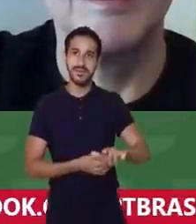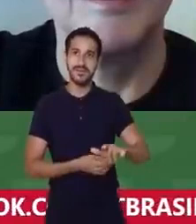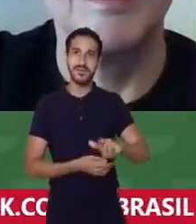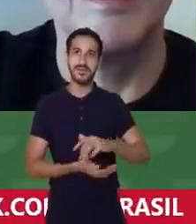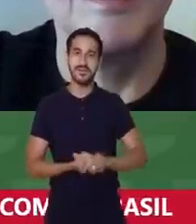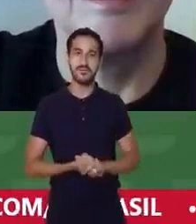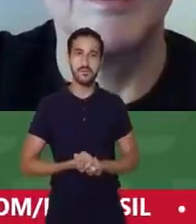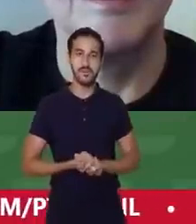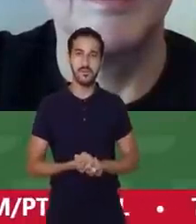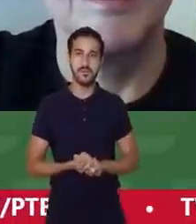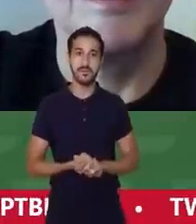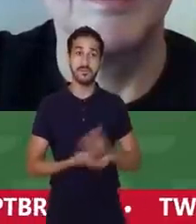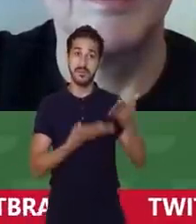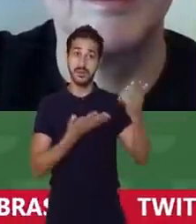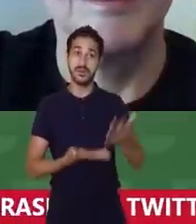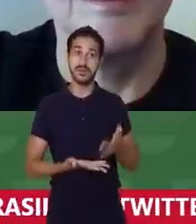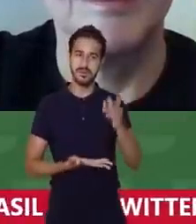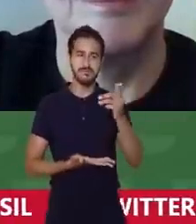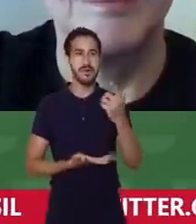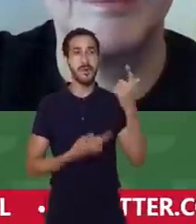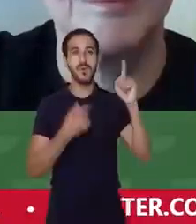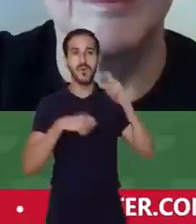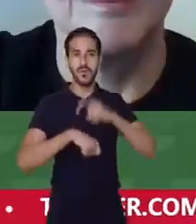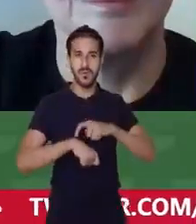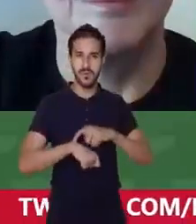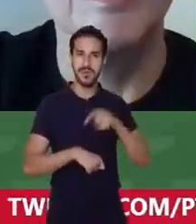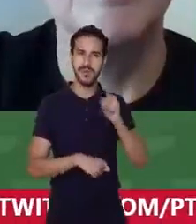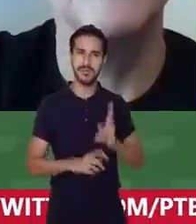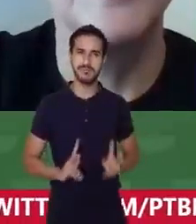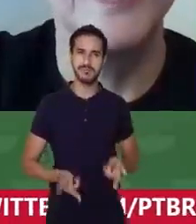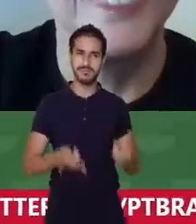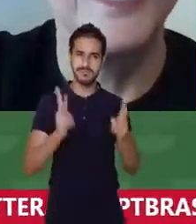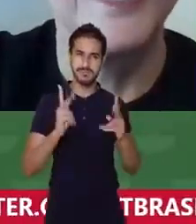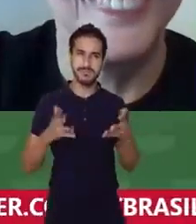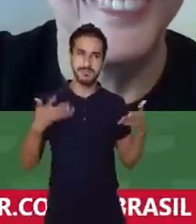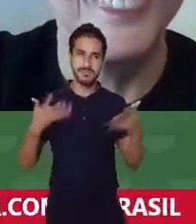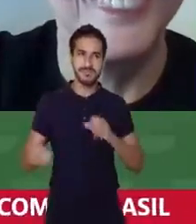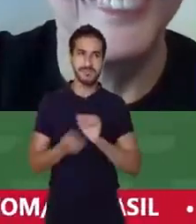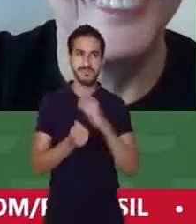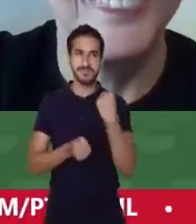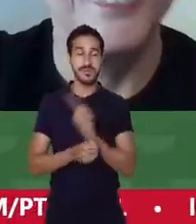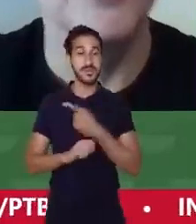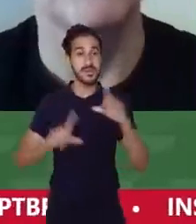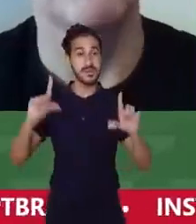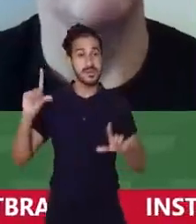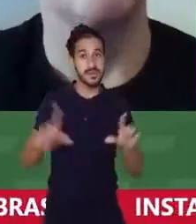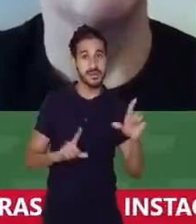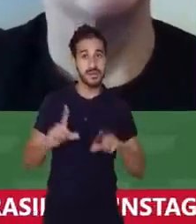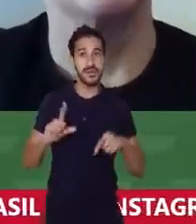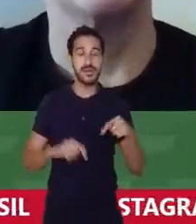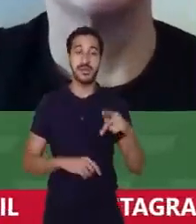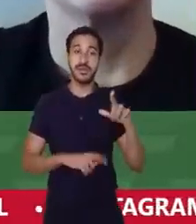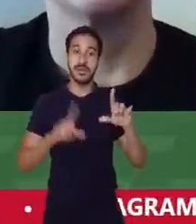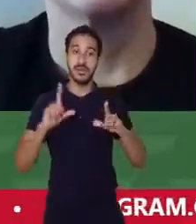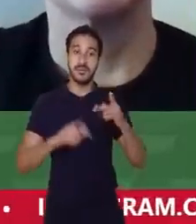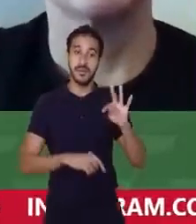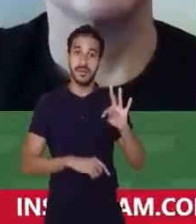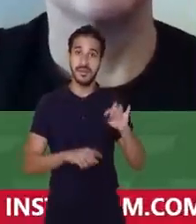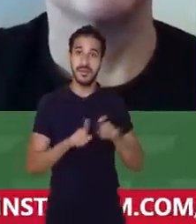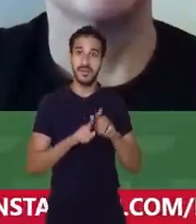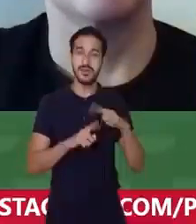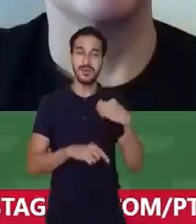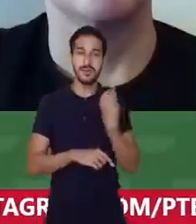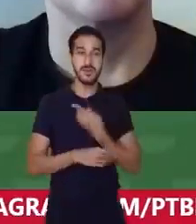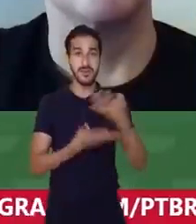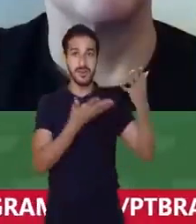vez e convidando, obviamente, para outros momentos continuarem participando conosco nesse programa, então, da TVPT,